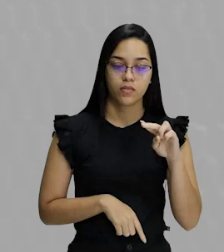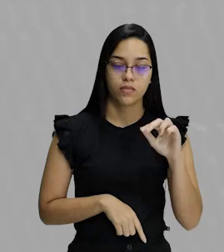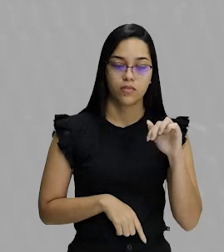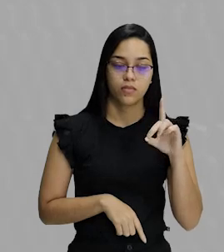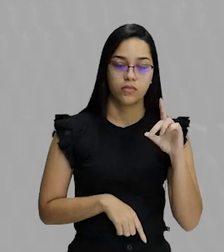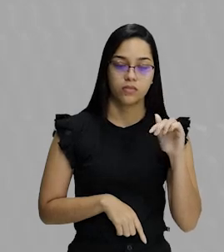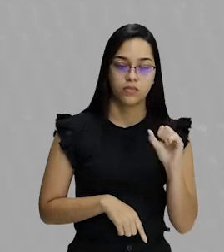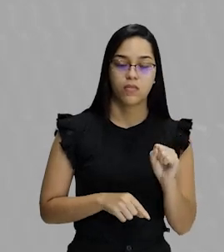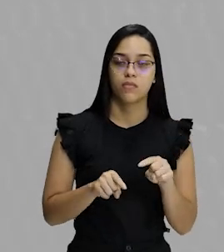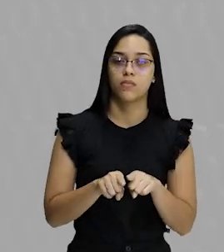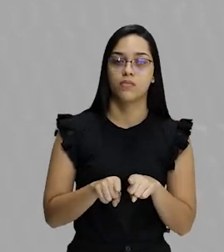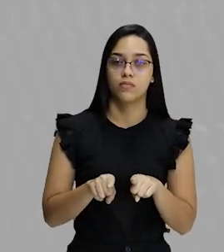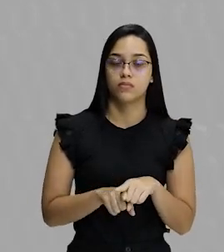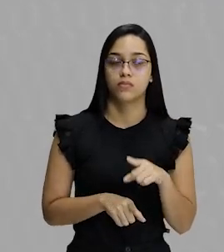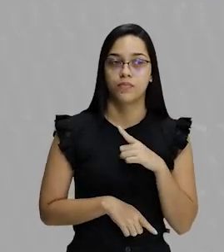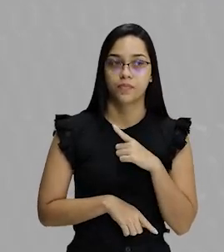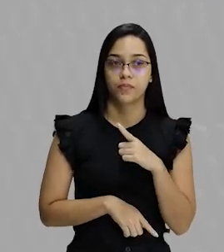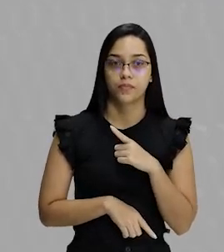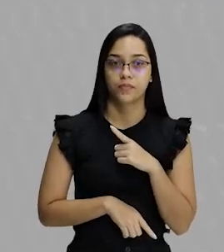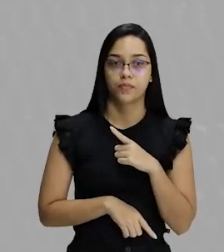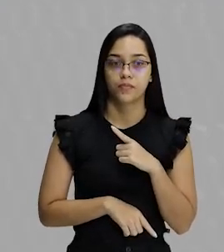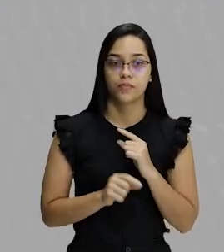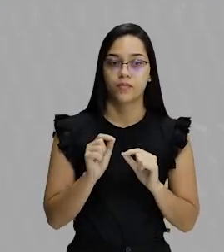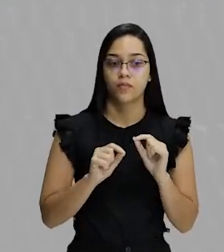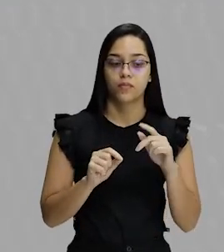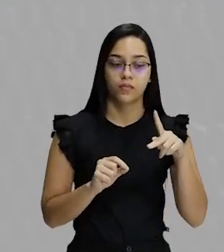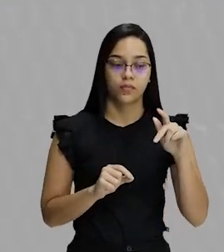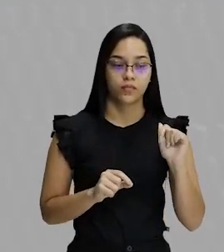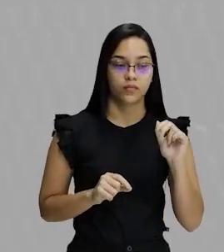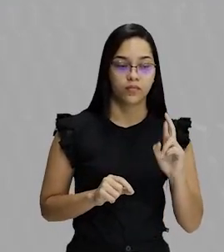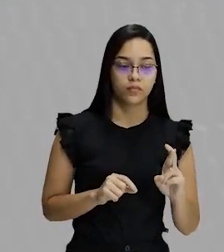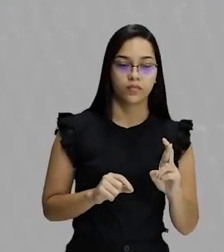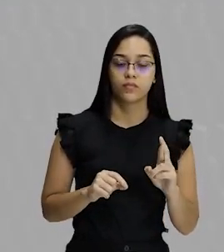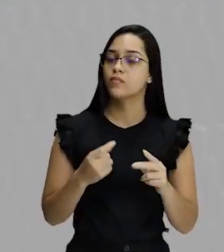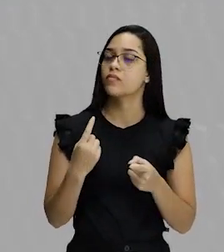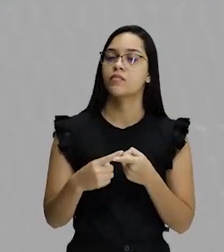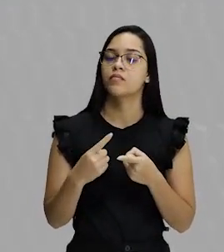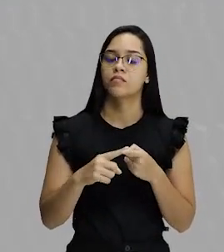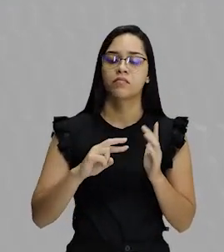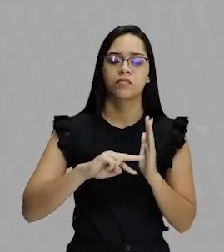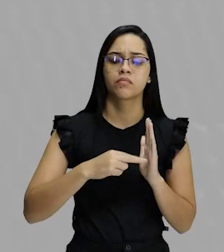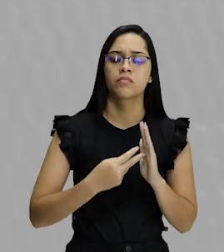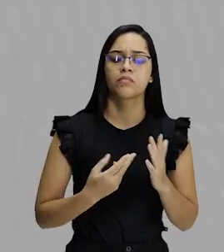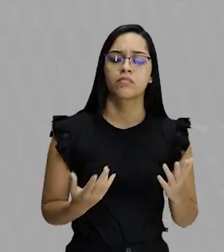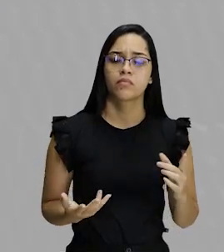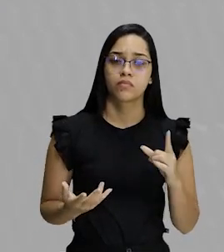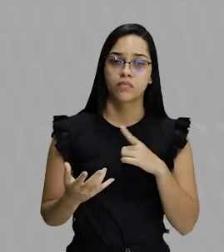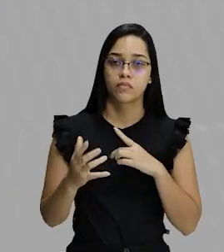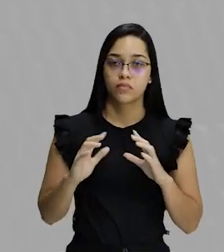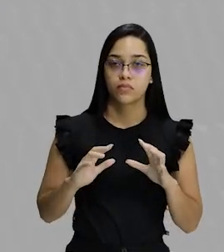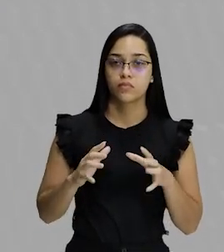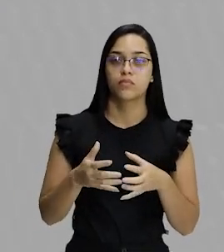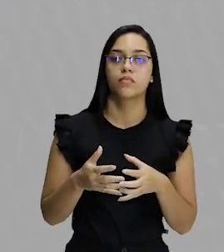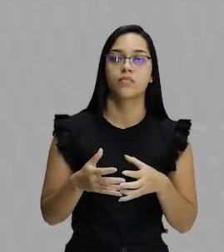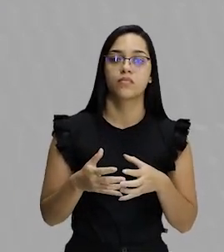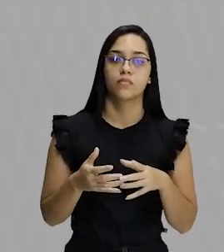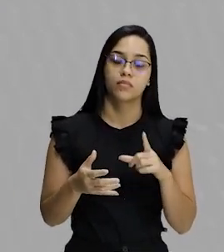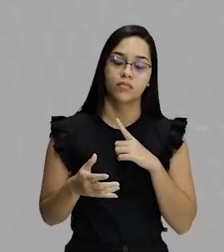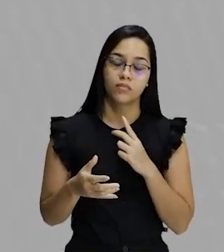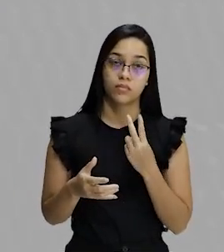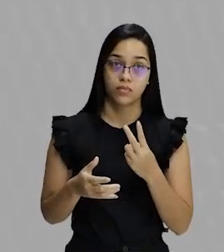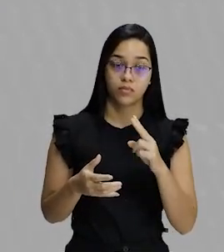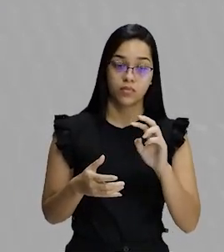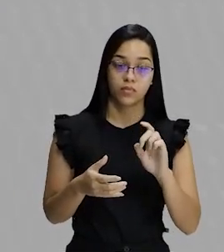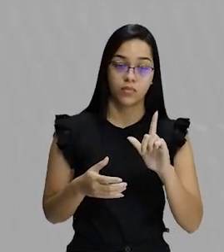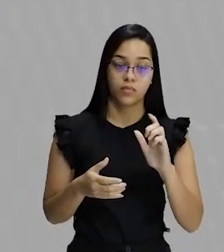as coordenadas desse ponto é dado por um par ordenado. O que é um par ordenado, pessoal? É um conjunto, né, formado por dois